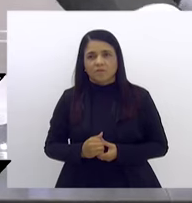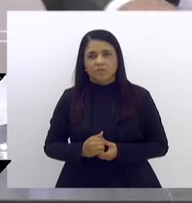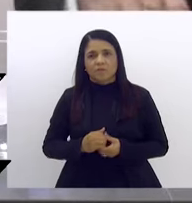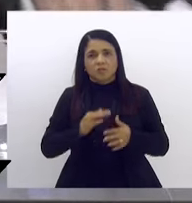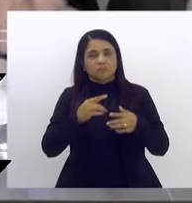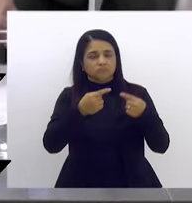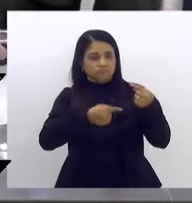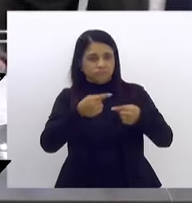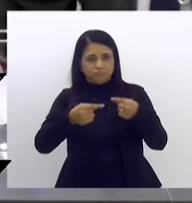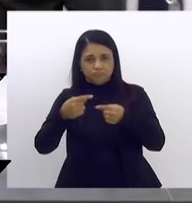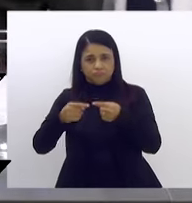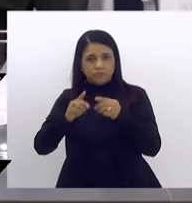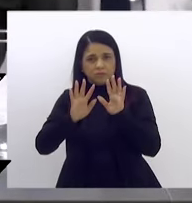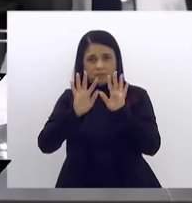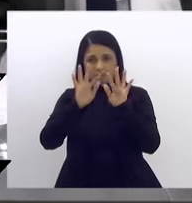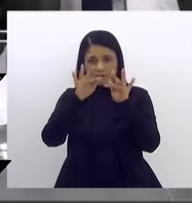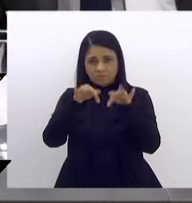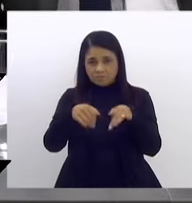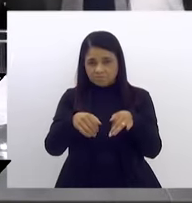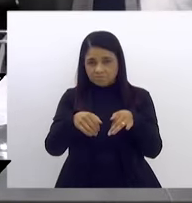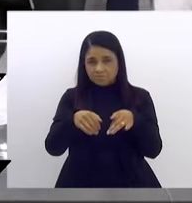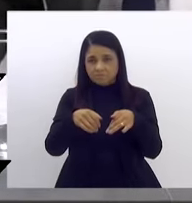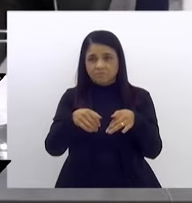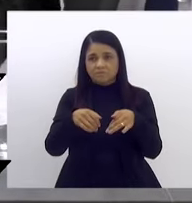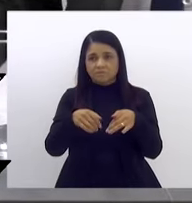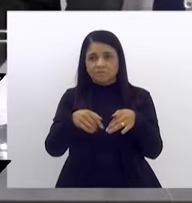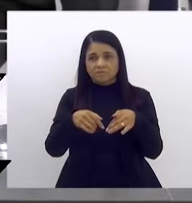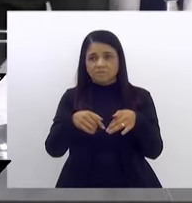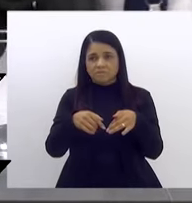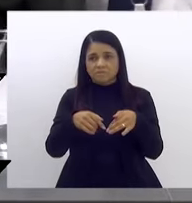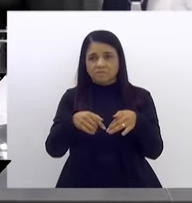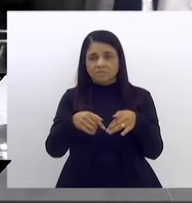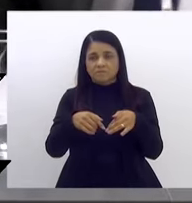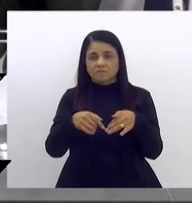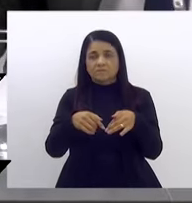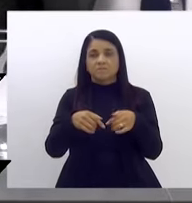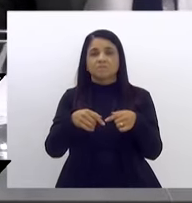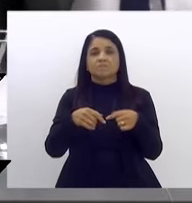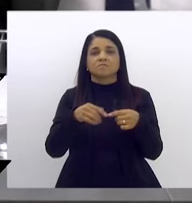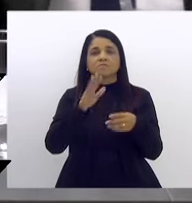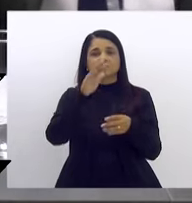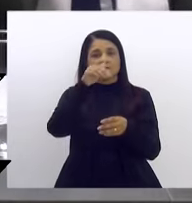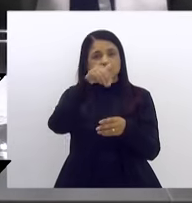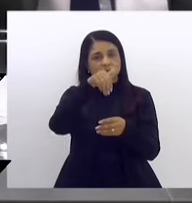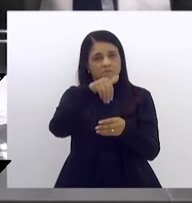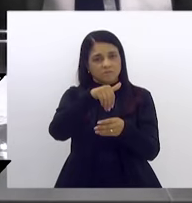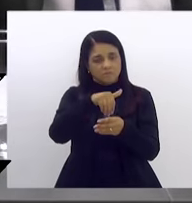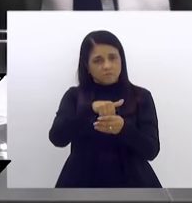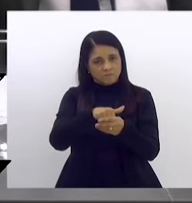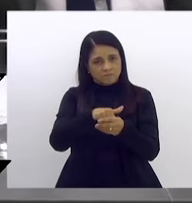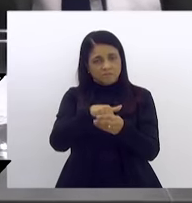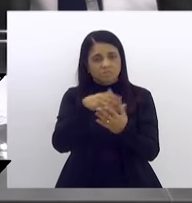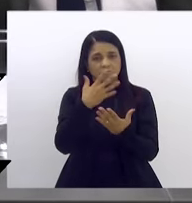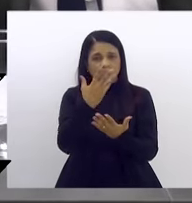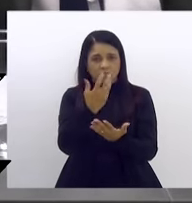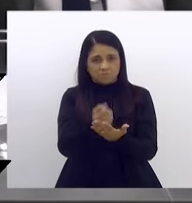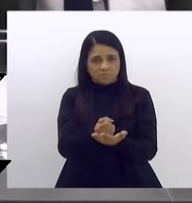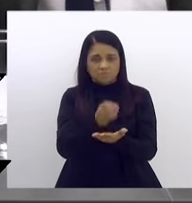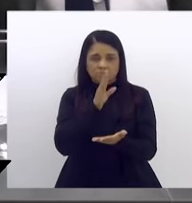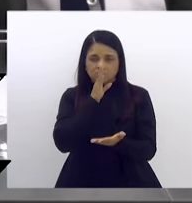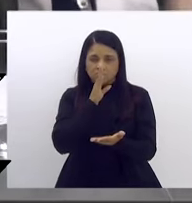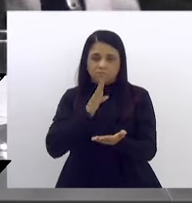Quem Queira discutir senhores encerrada a discussão os senhores que aprovam permaneça Como